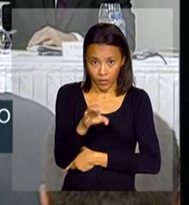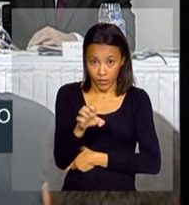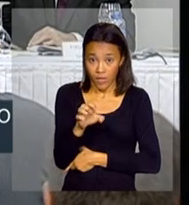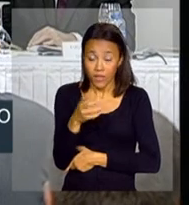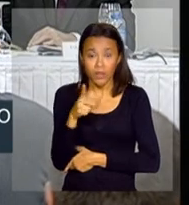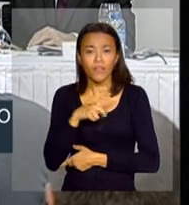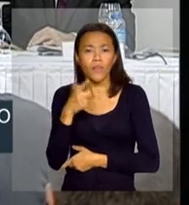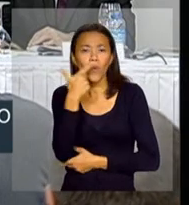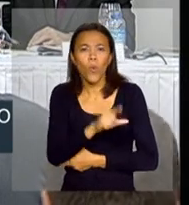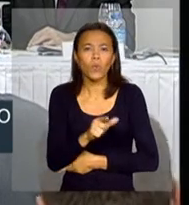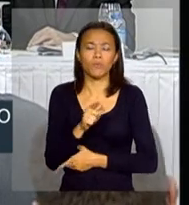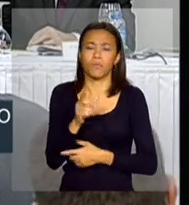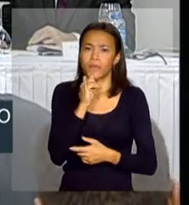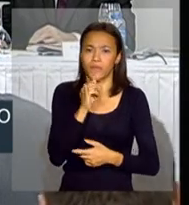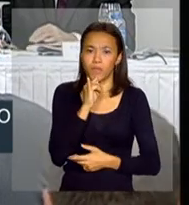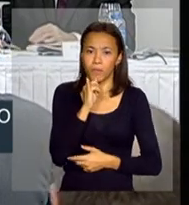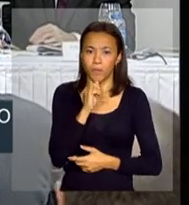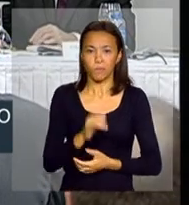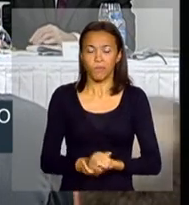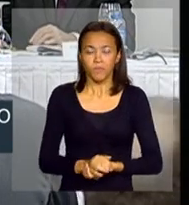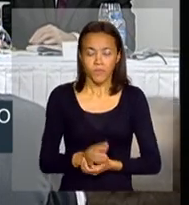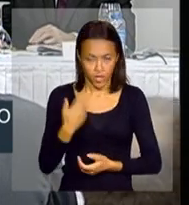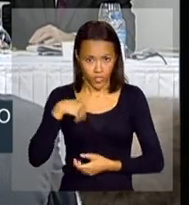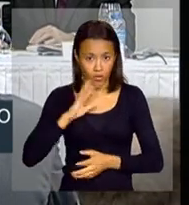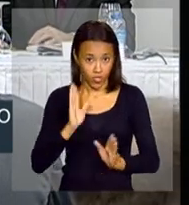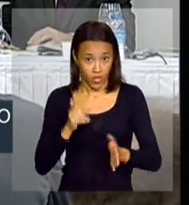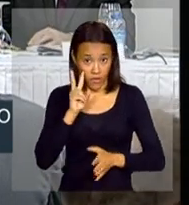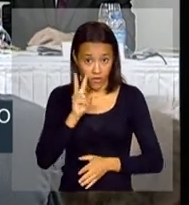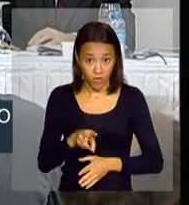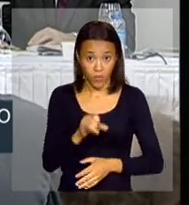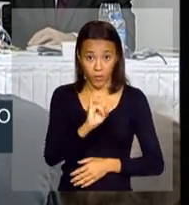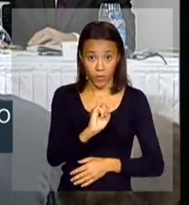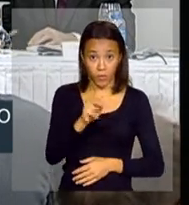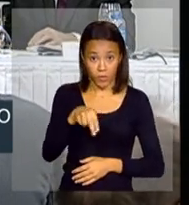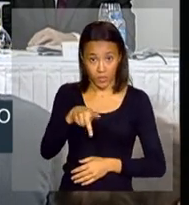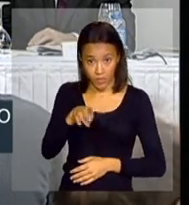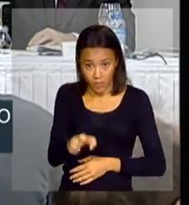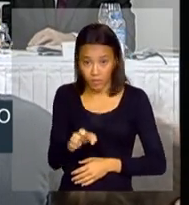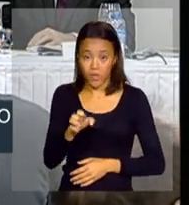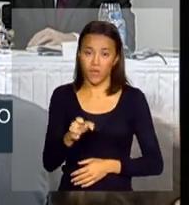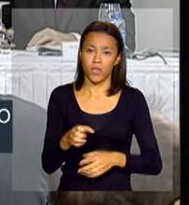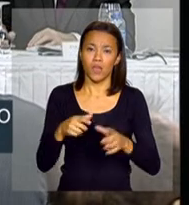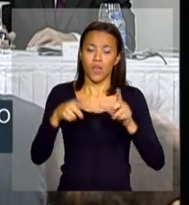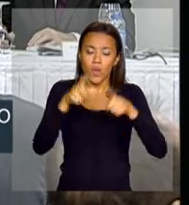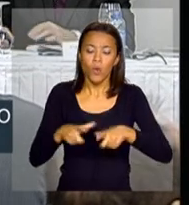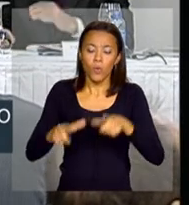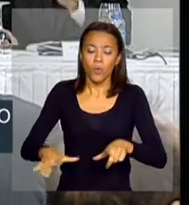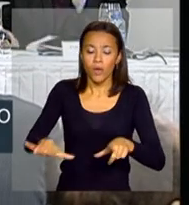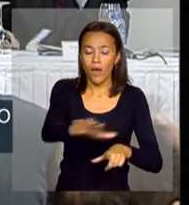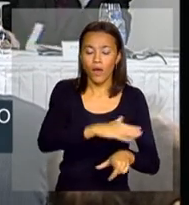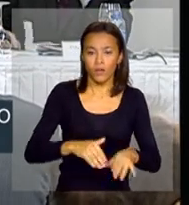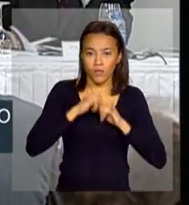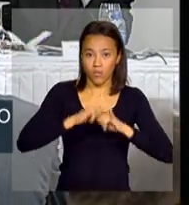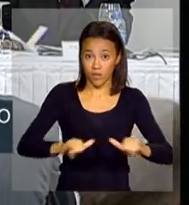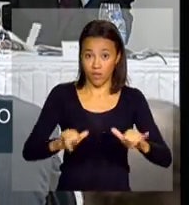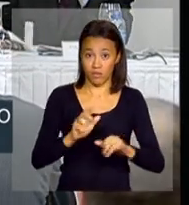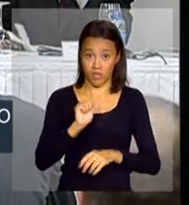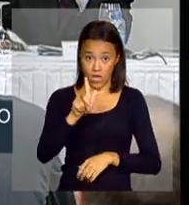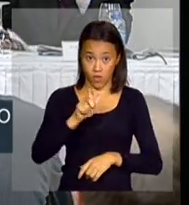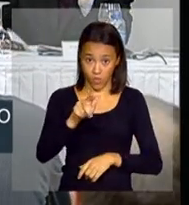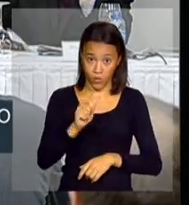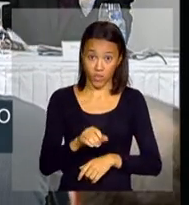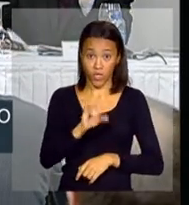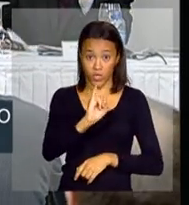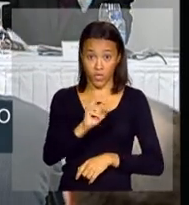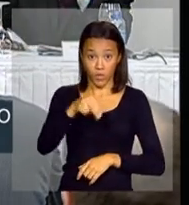E tem o lado da degradação, propriamente dito, como nós acabamos de fazer com o INPE, sobre áreas anunciadas, Paulo, em agosto, em que o próprio INPE